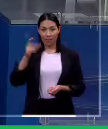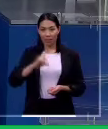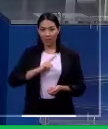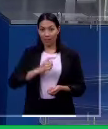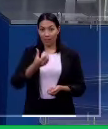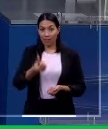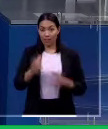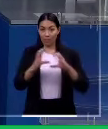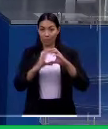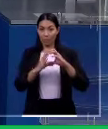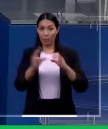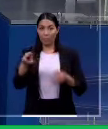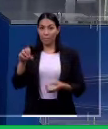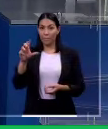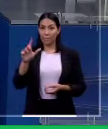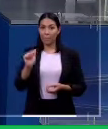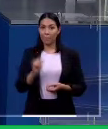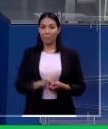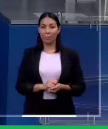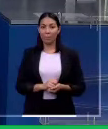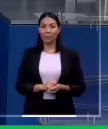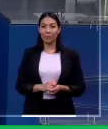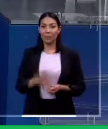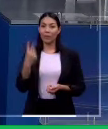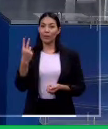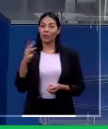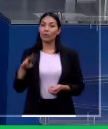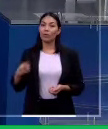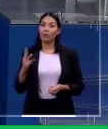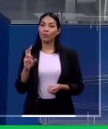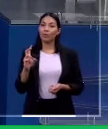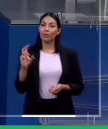nossos 6 números da Mega Sena, valendo